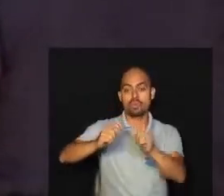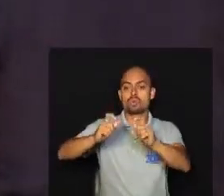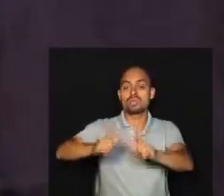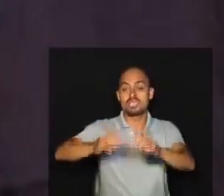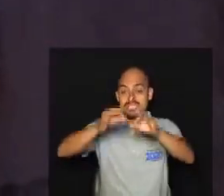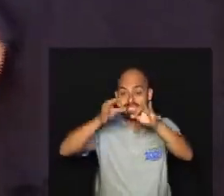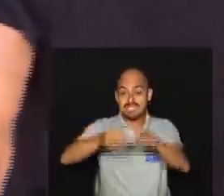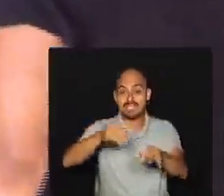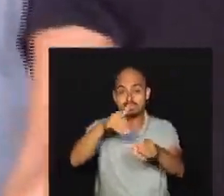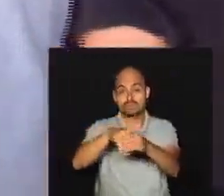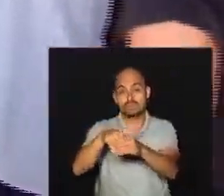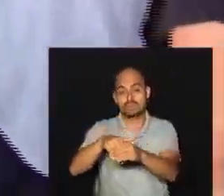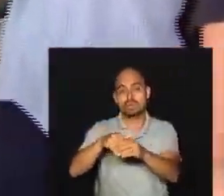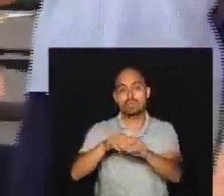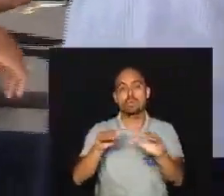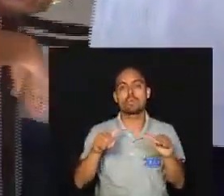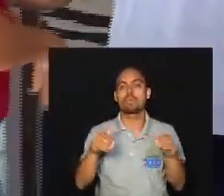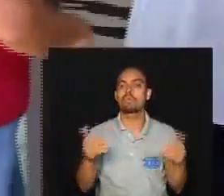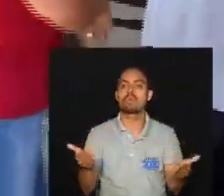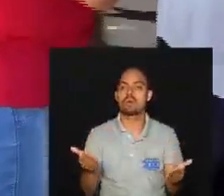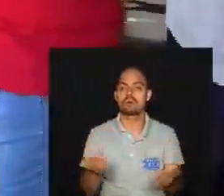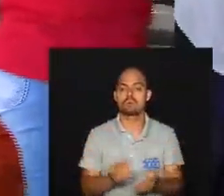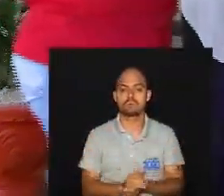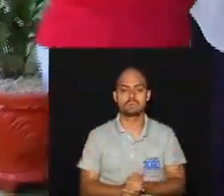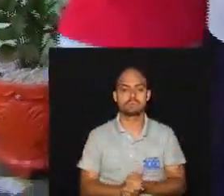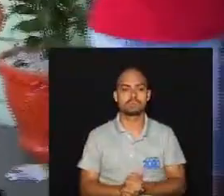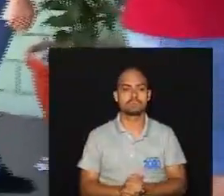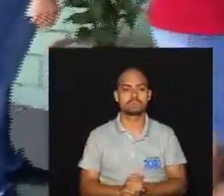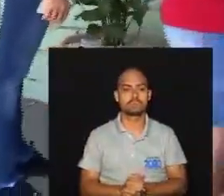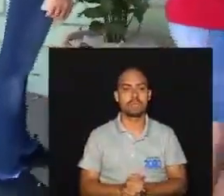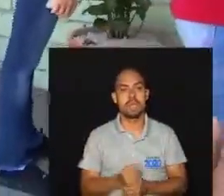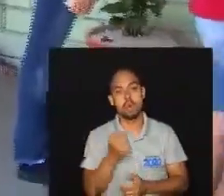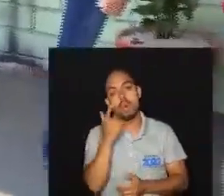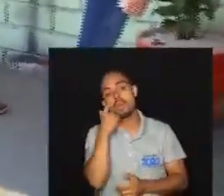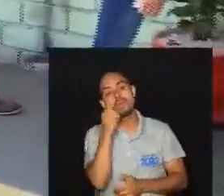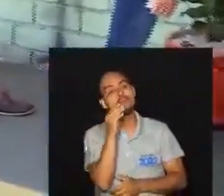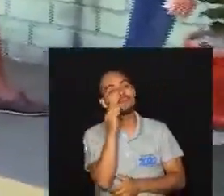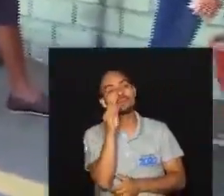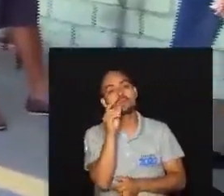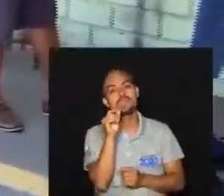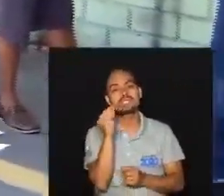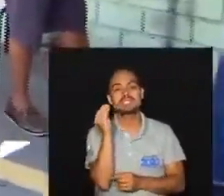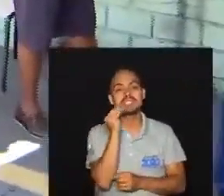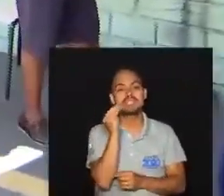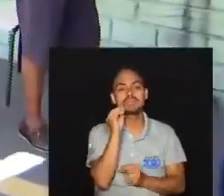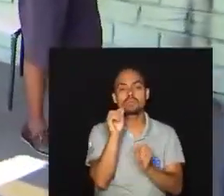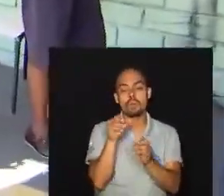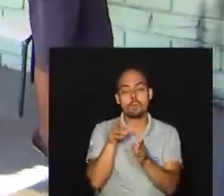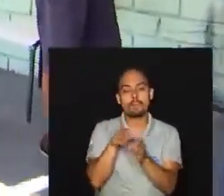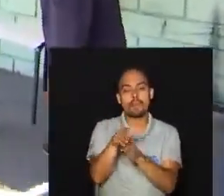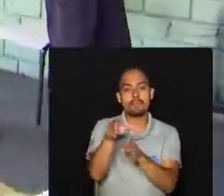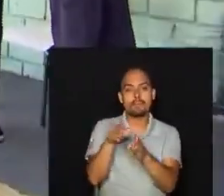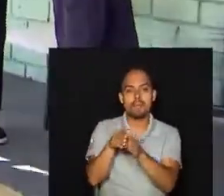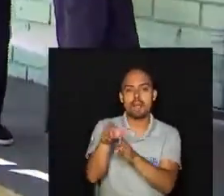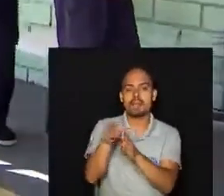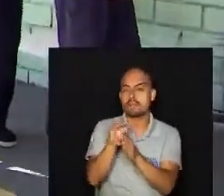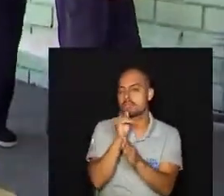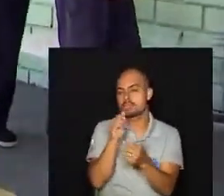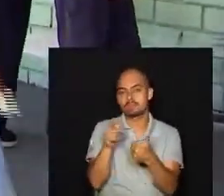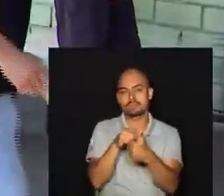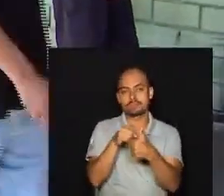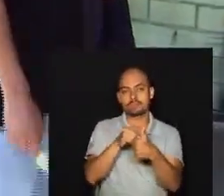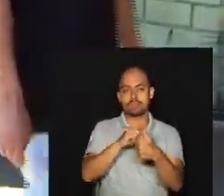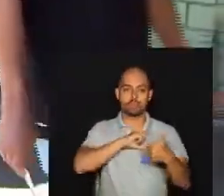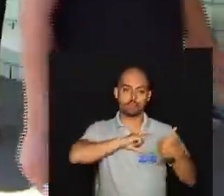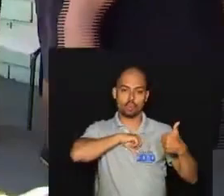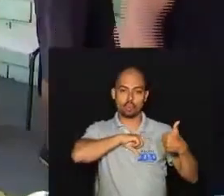deve votar. A gente já, inclusive, viu alguns funcionários tentando orientar com um documento na mão,